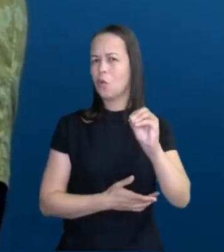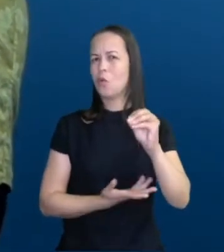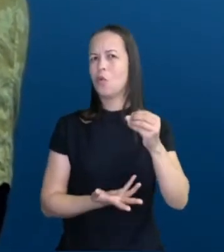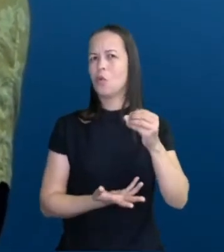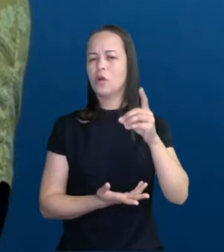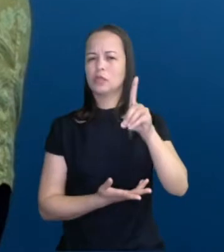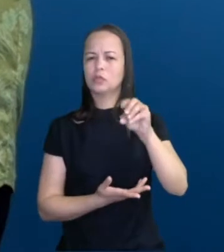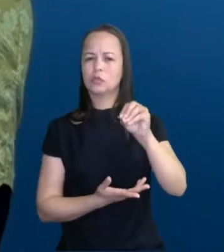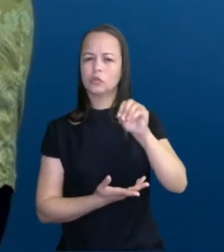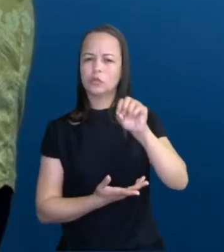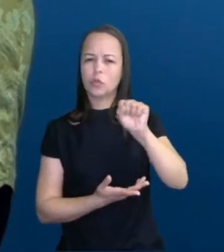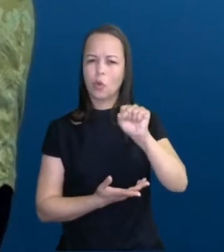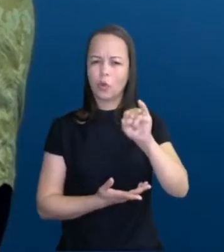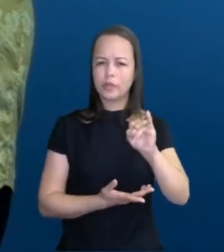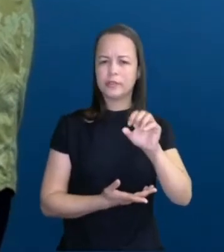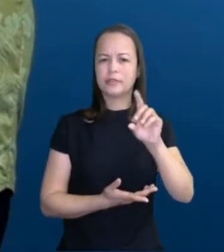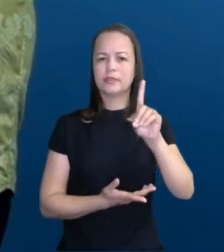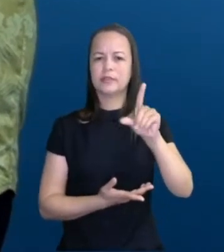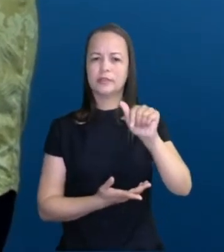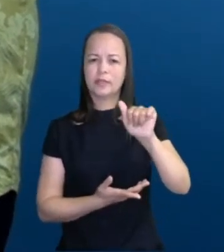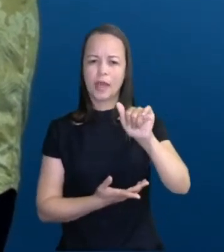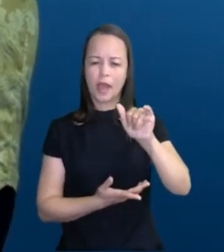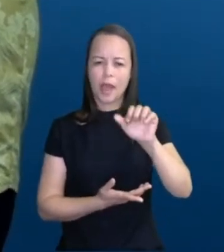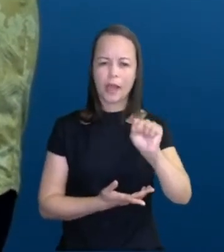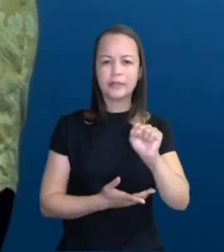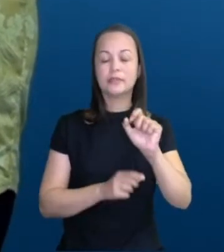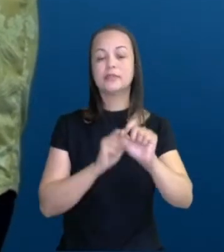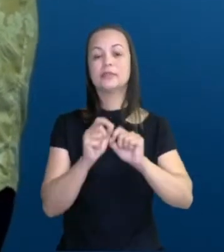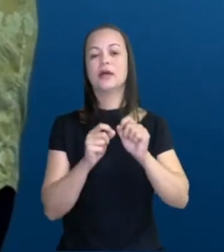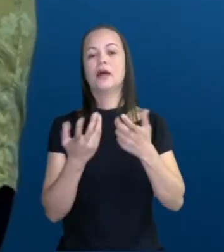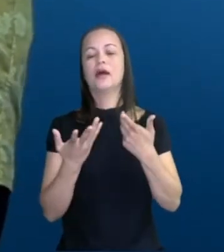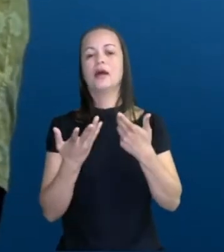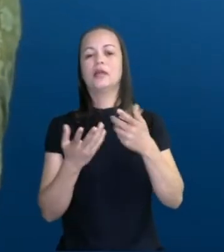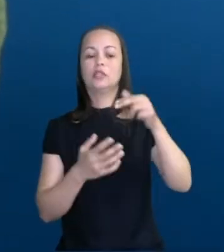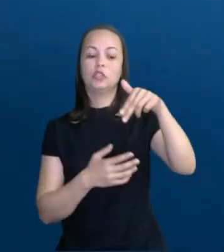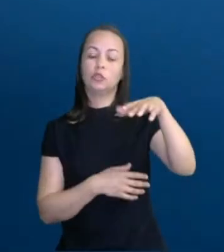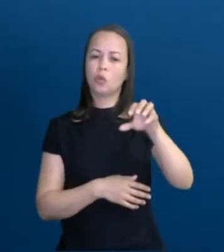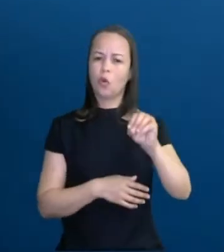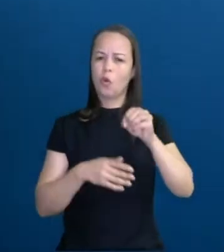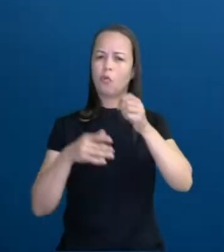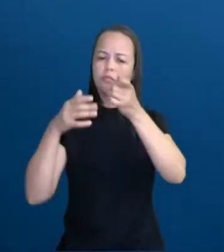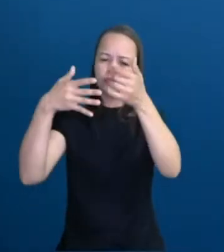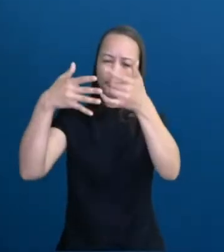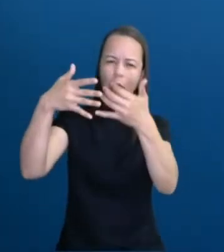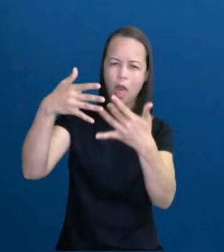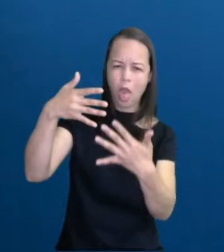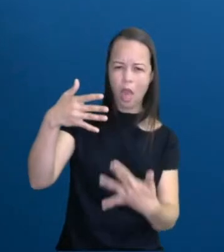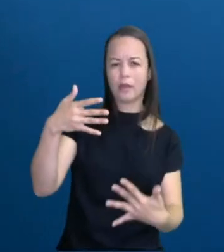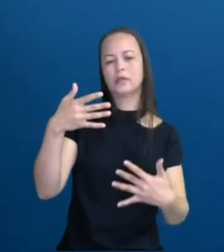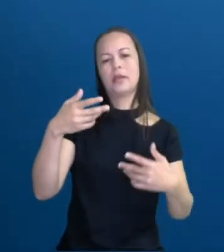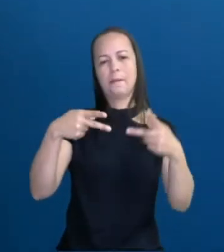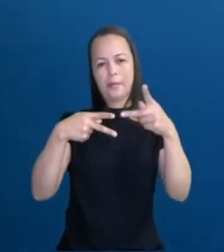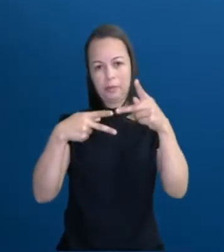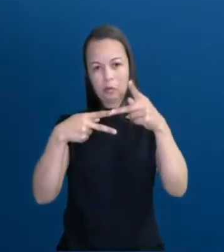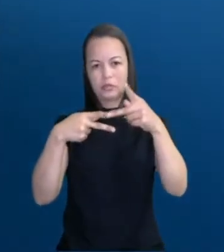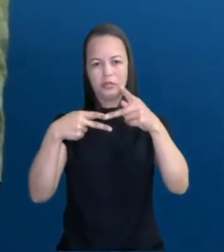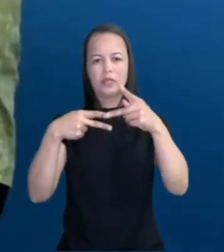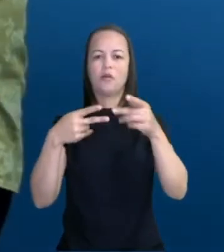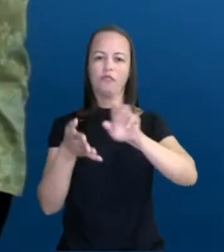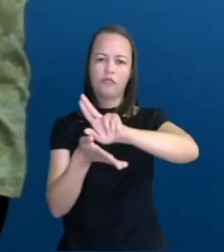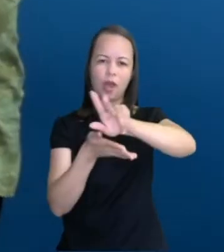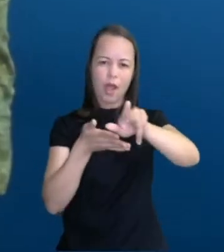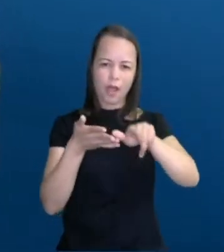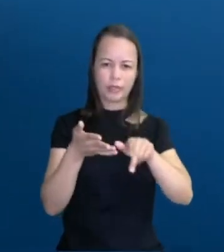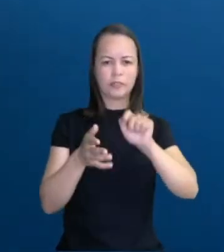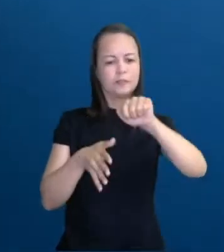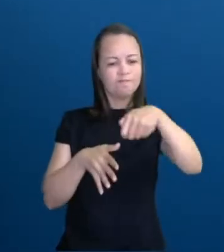da, dos, das, na, no. Enfim, existem inúmeras preposições.